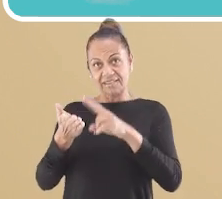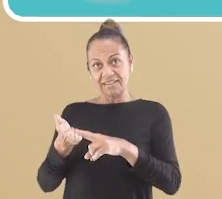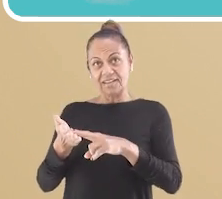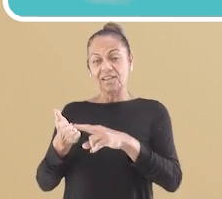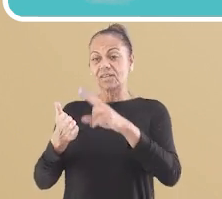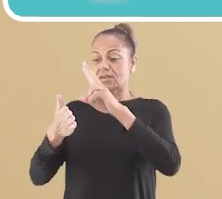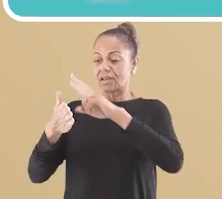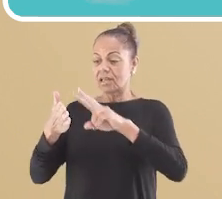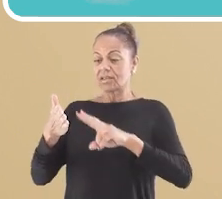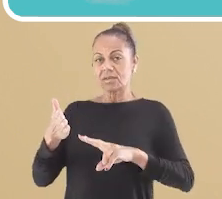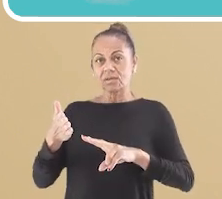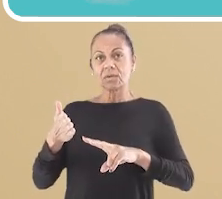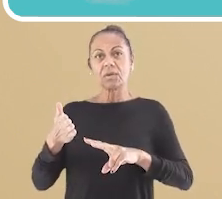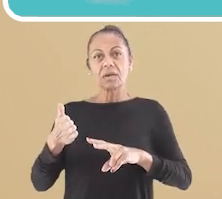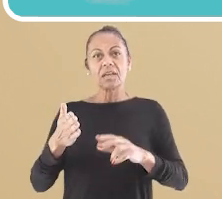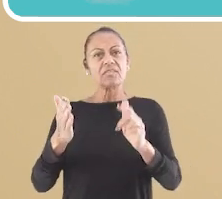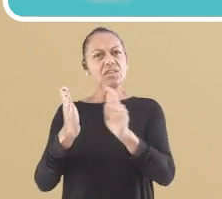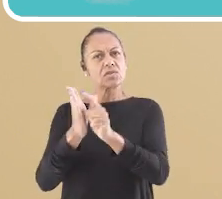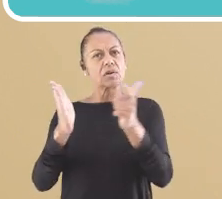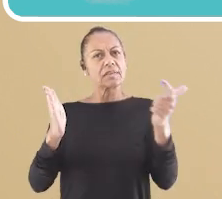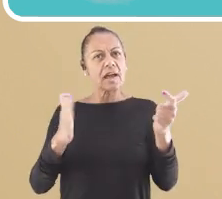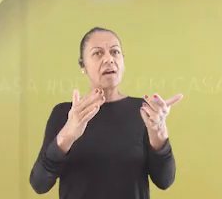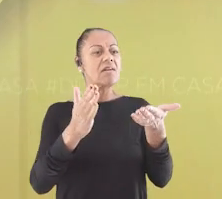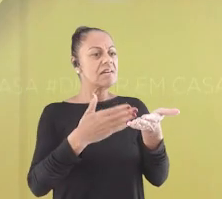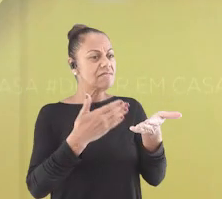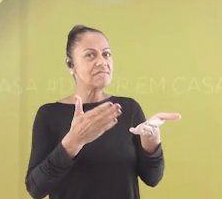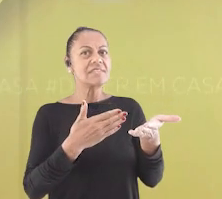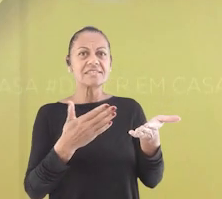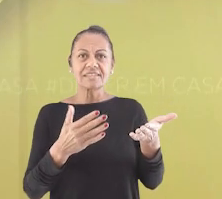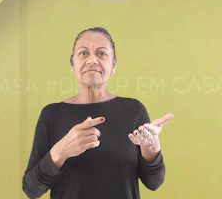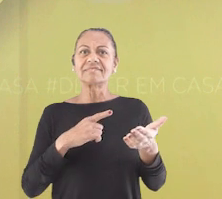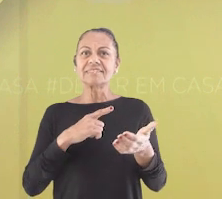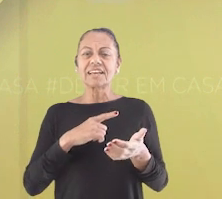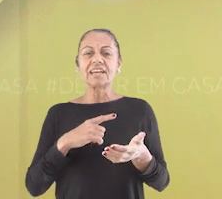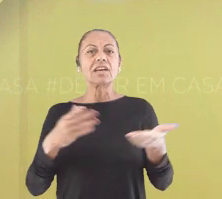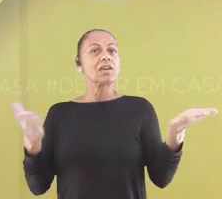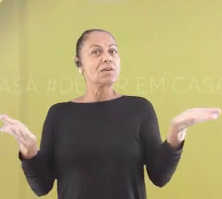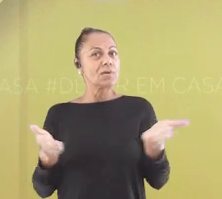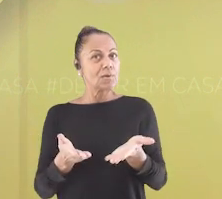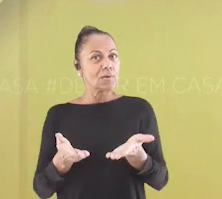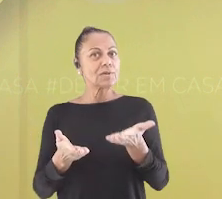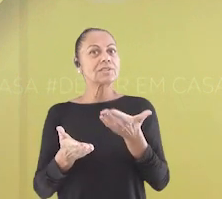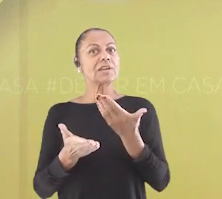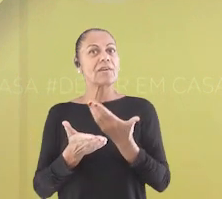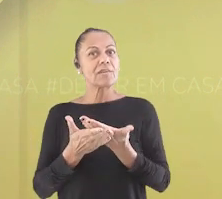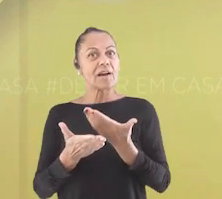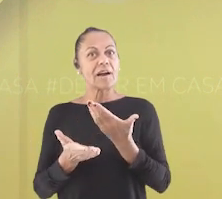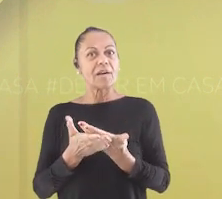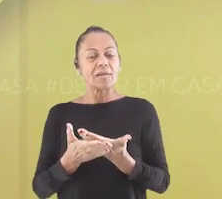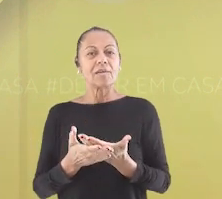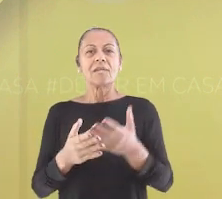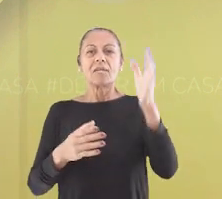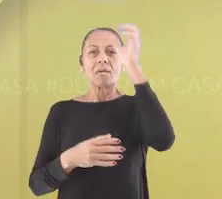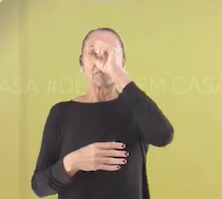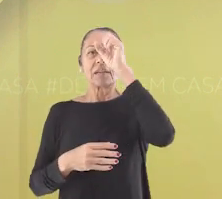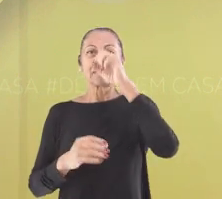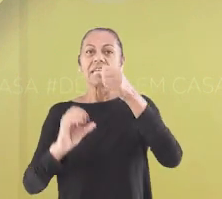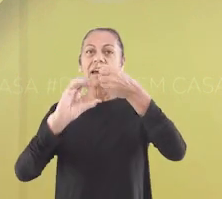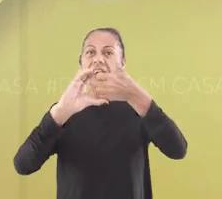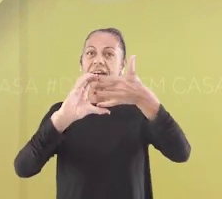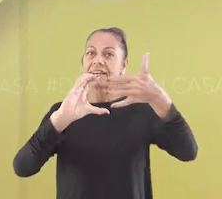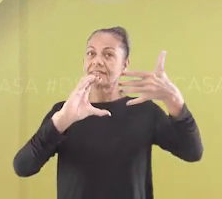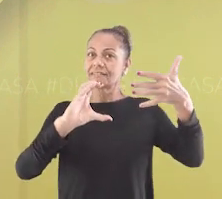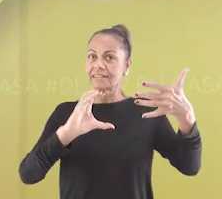presente em revistas e jornais. Vocês já ouviram falar dele? Na aula de hoje, vamos aprender as características desse gênero através de